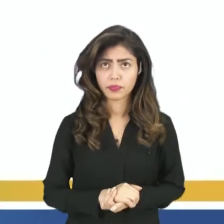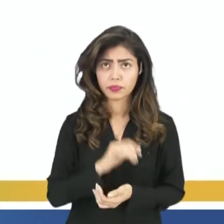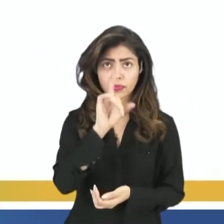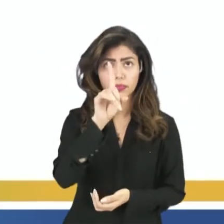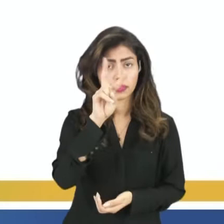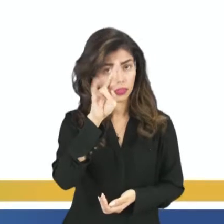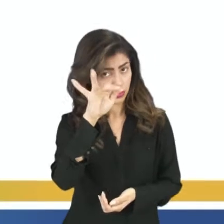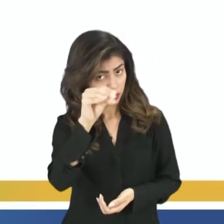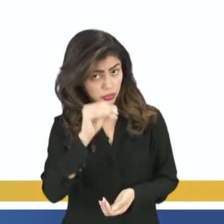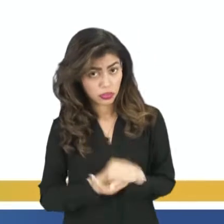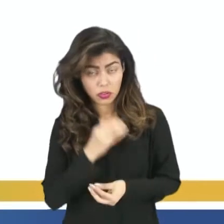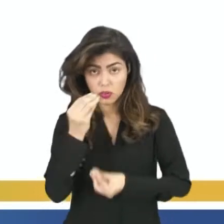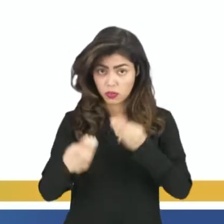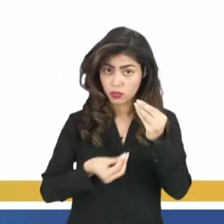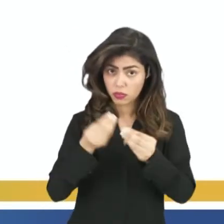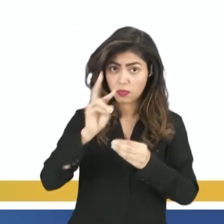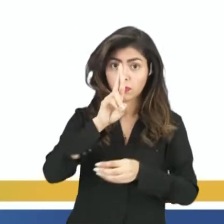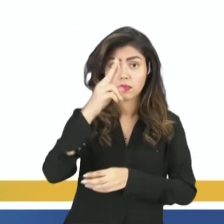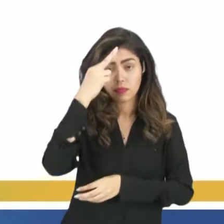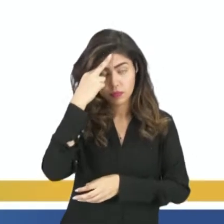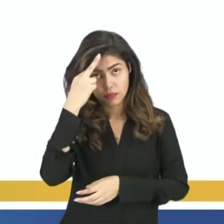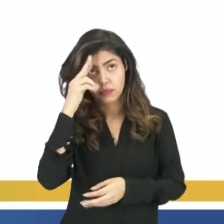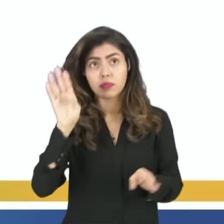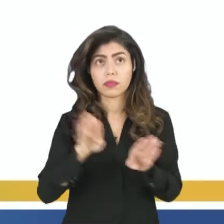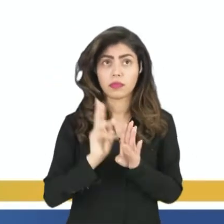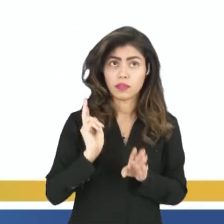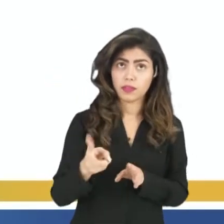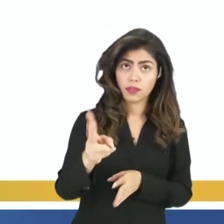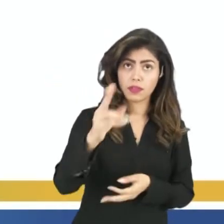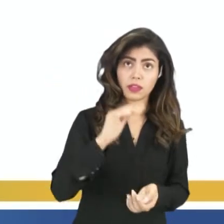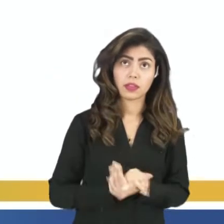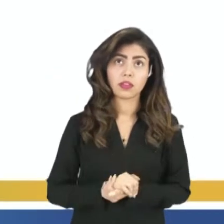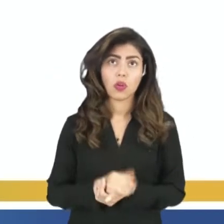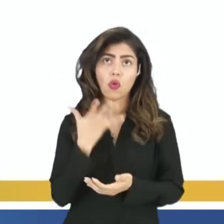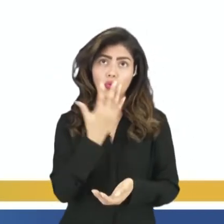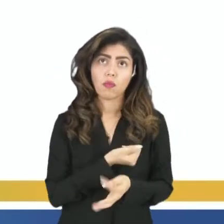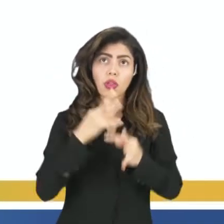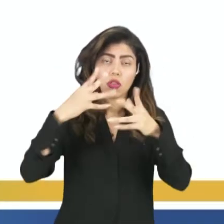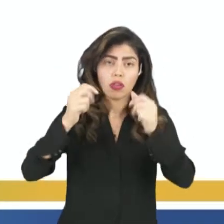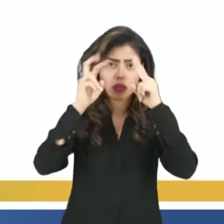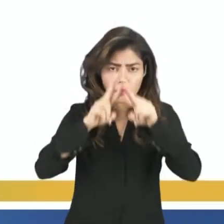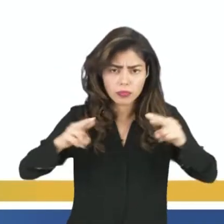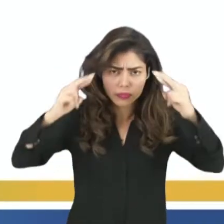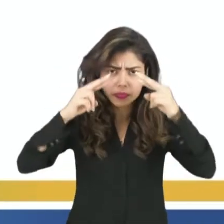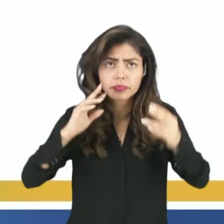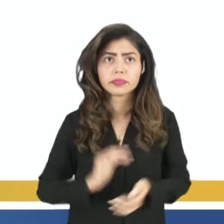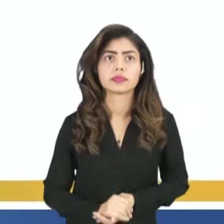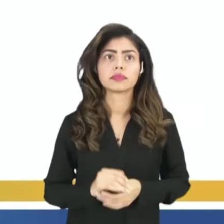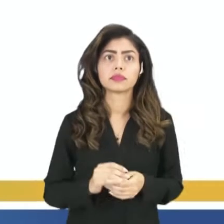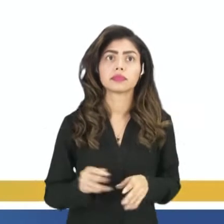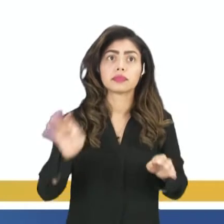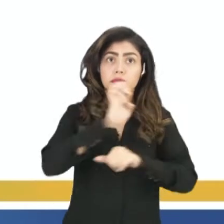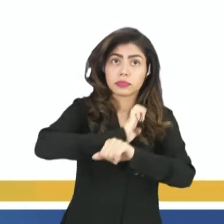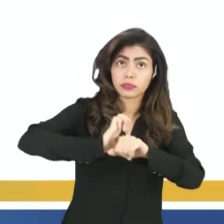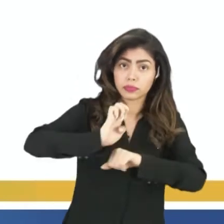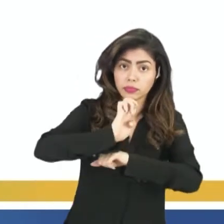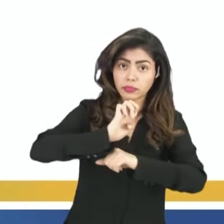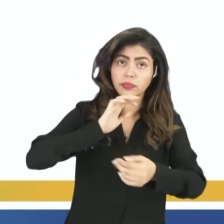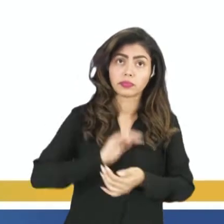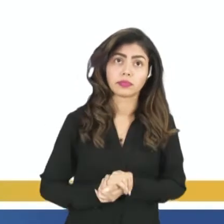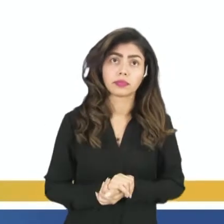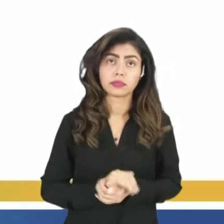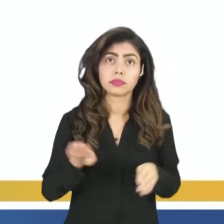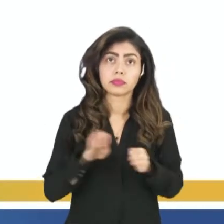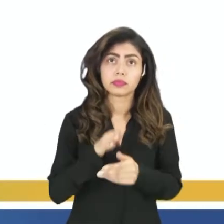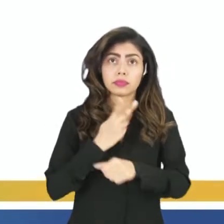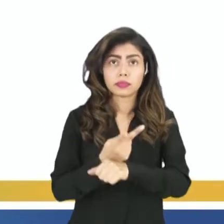como a razão entre a frequência absoluta e o número total de observações. Em uma empresa, foi